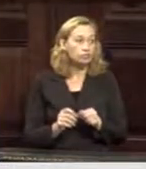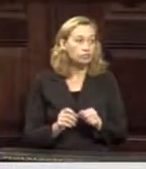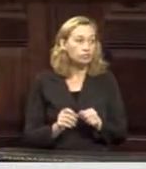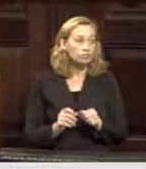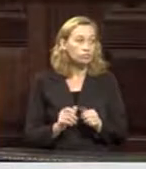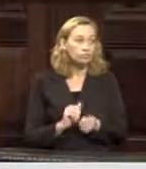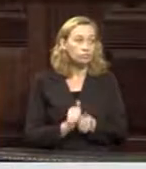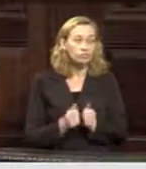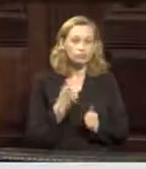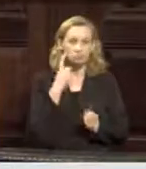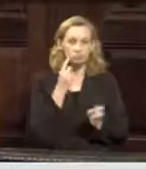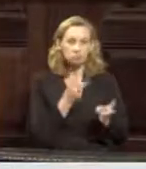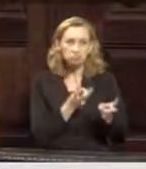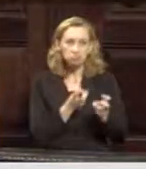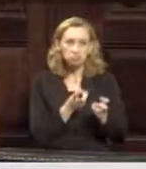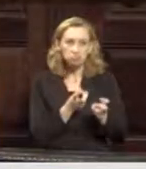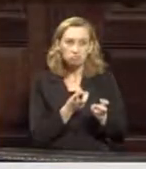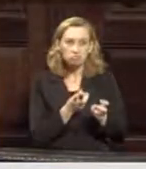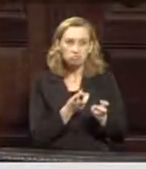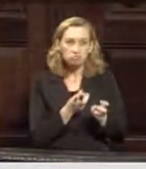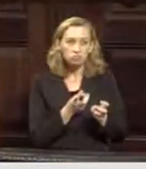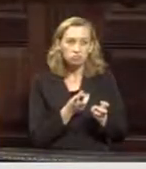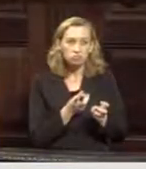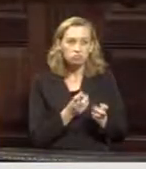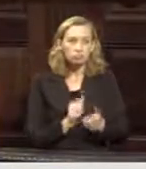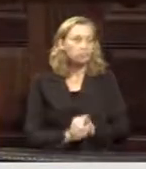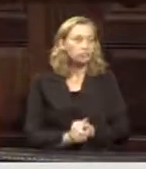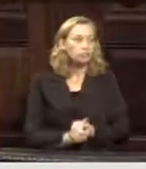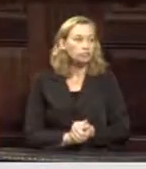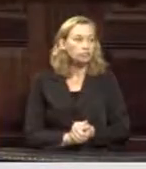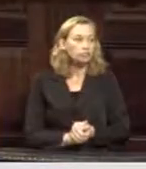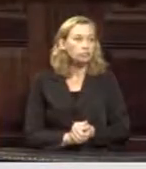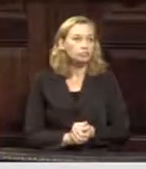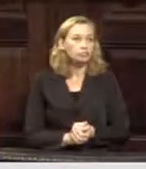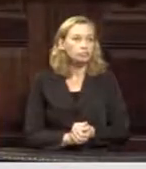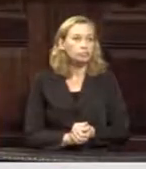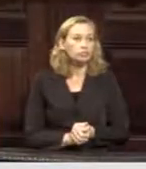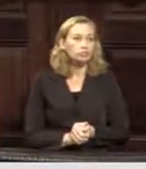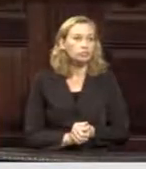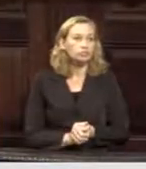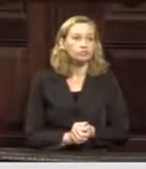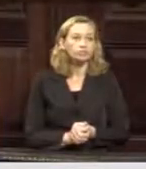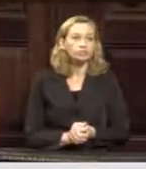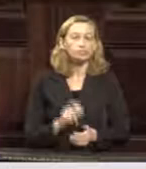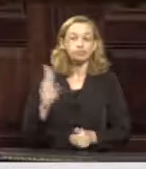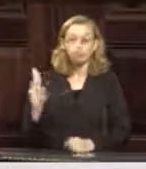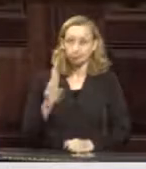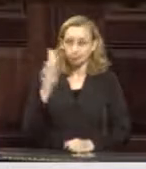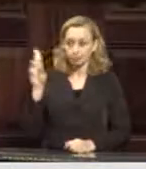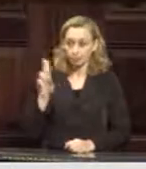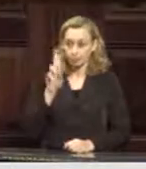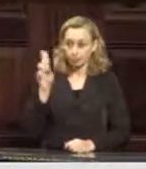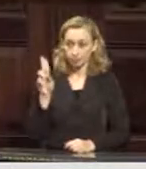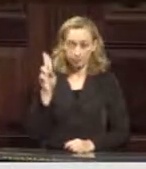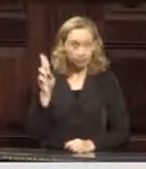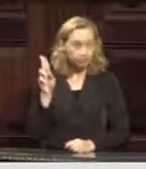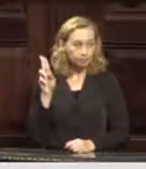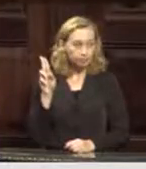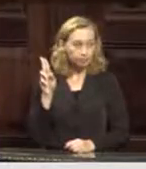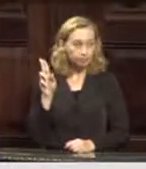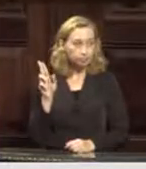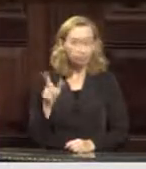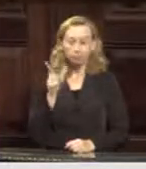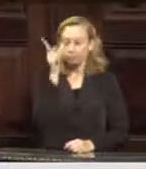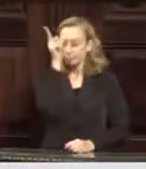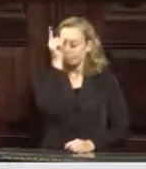lado existe, reconhecido por parte das universidades, um certo